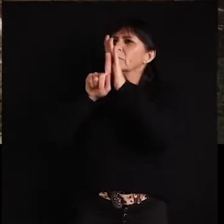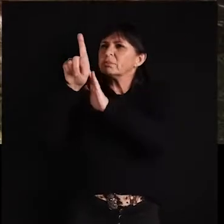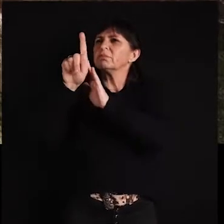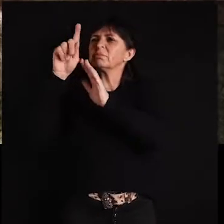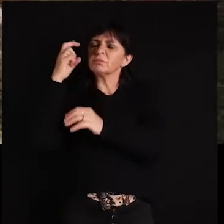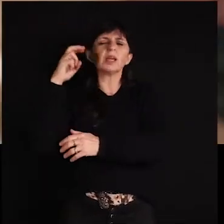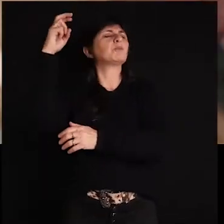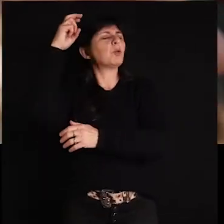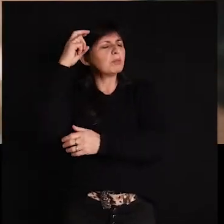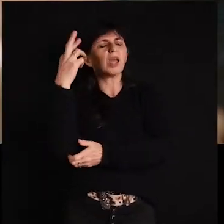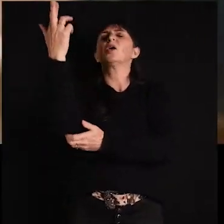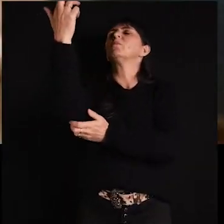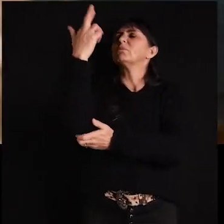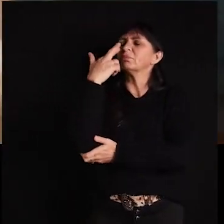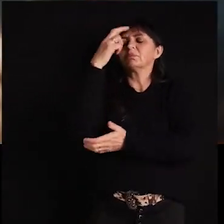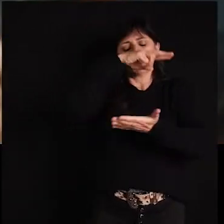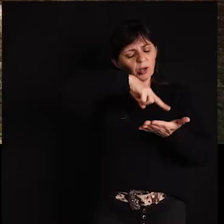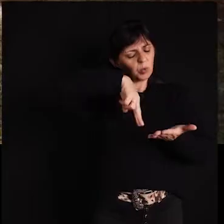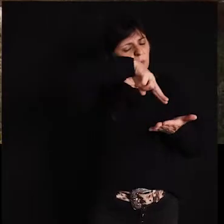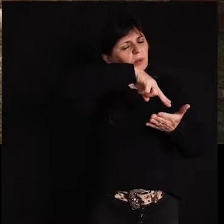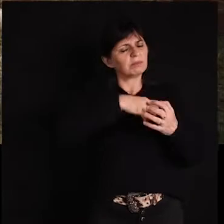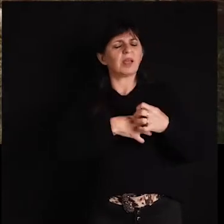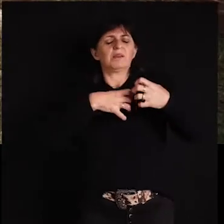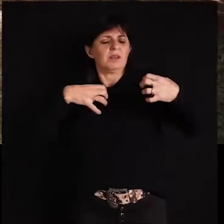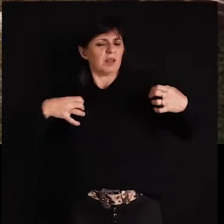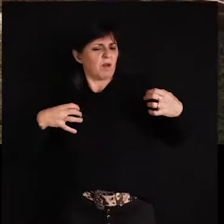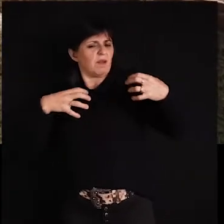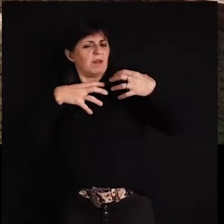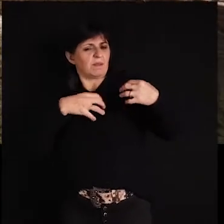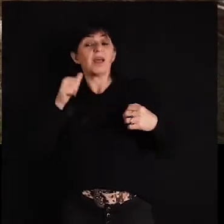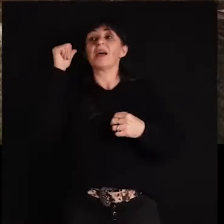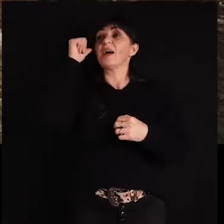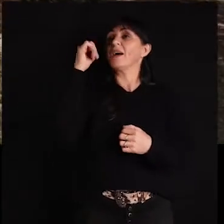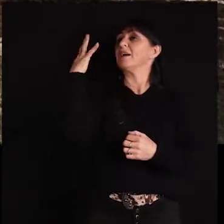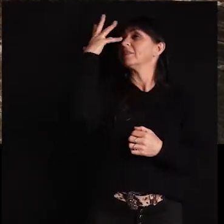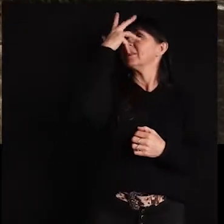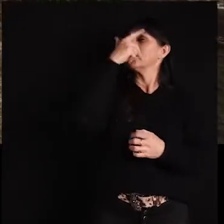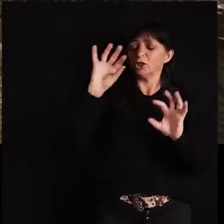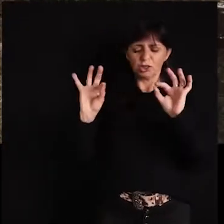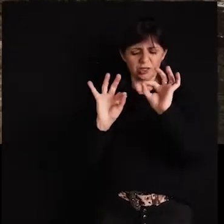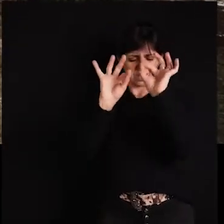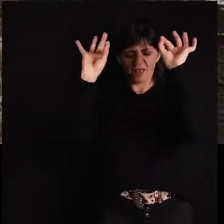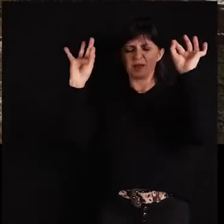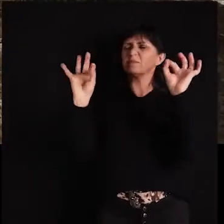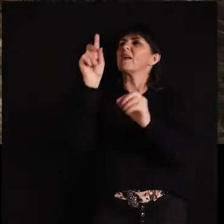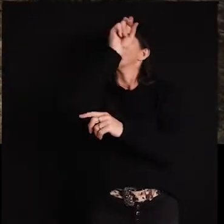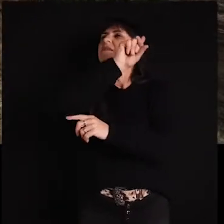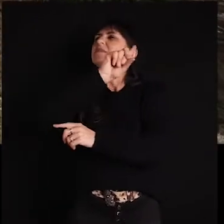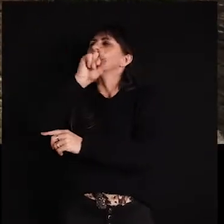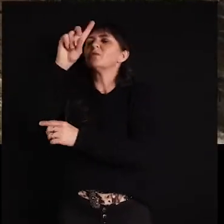a tradição respondeu. Fandango, gaita e chinoca é um presente de